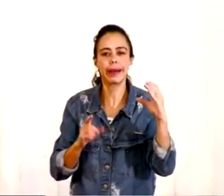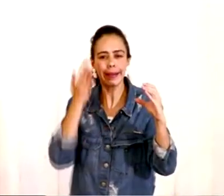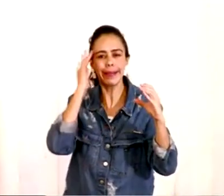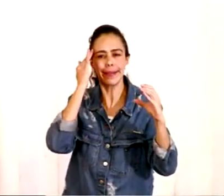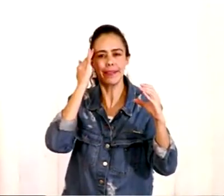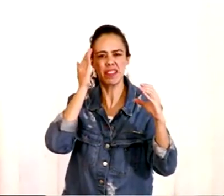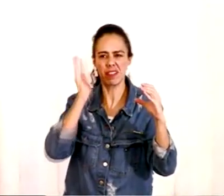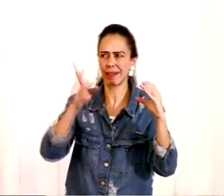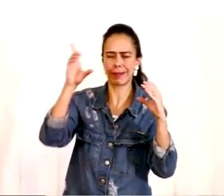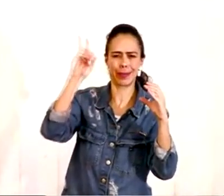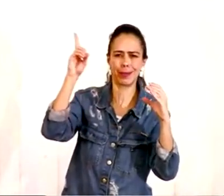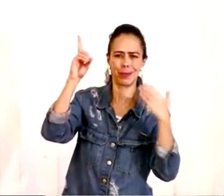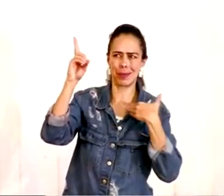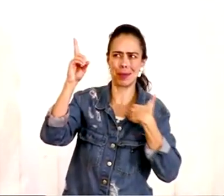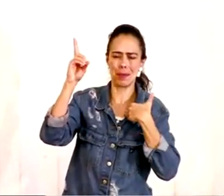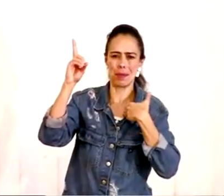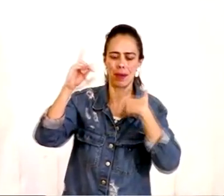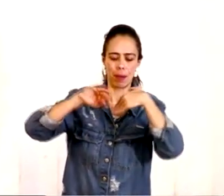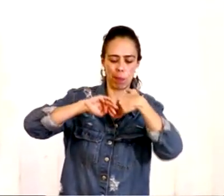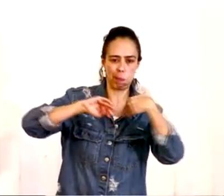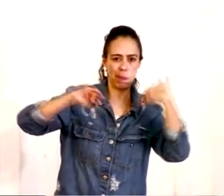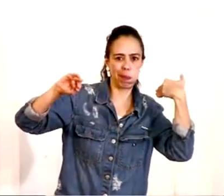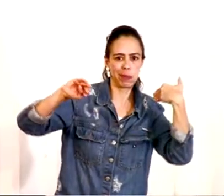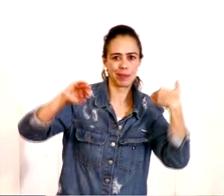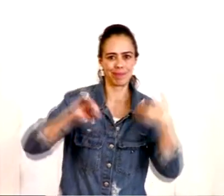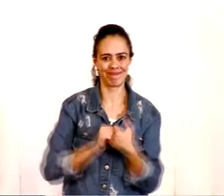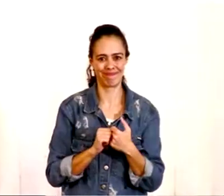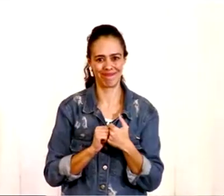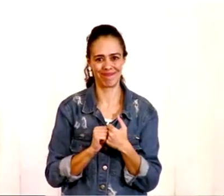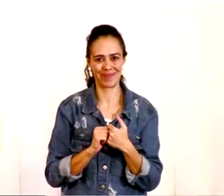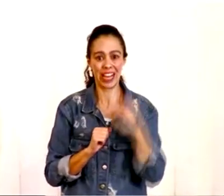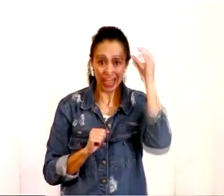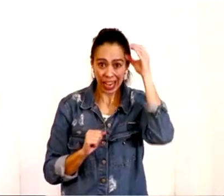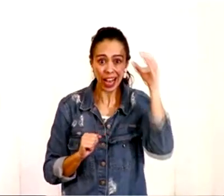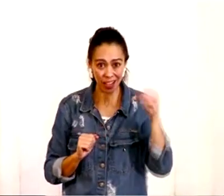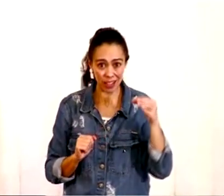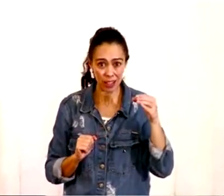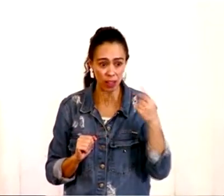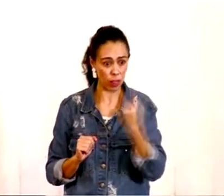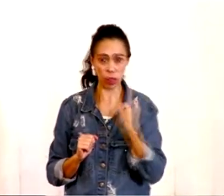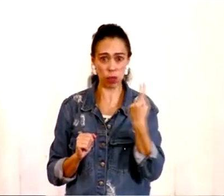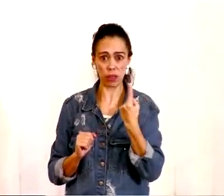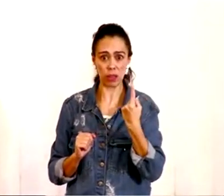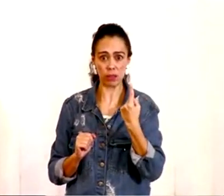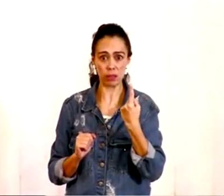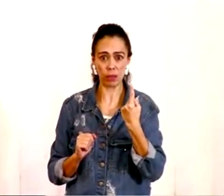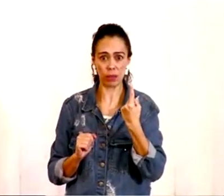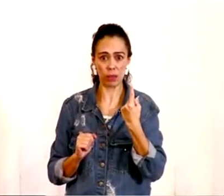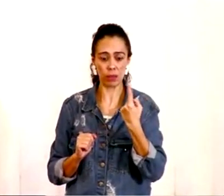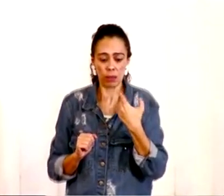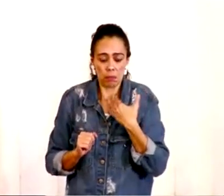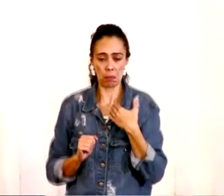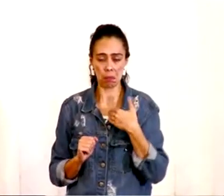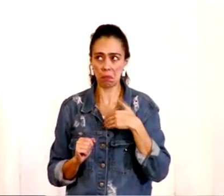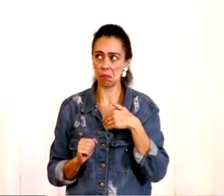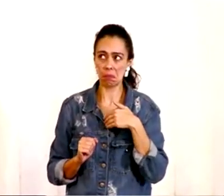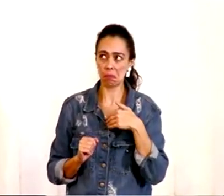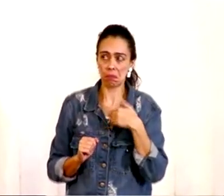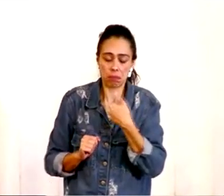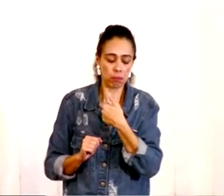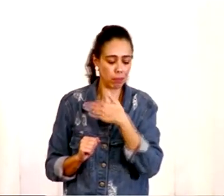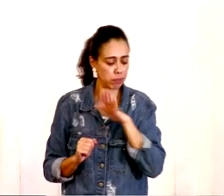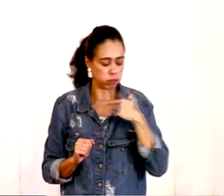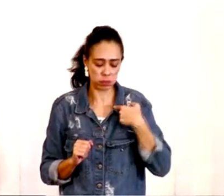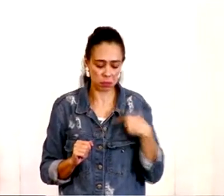retira. E diz o texto que ele vai aqui para a terra de Nod. Importante nós percebemos